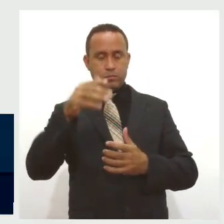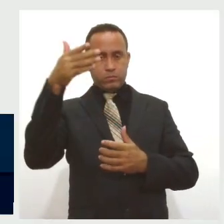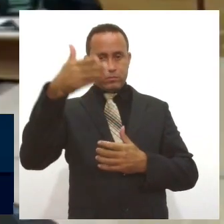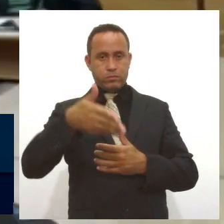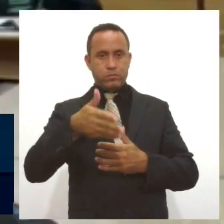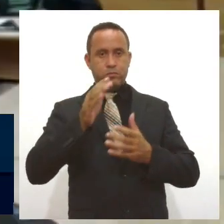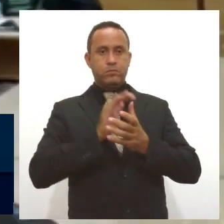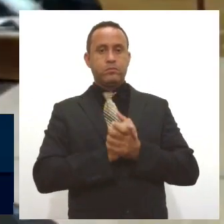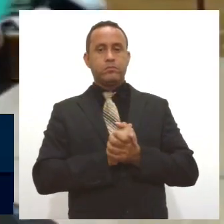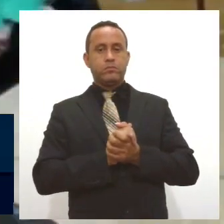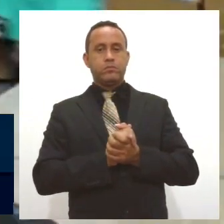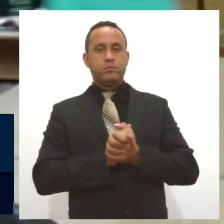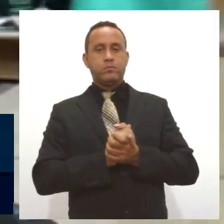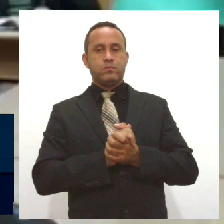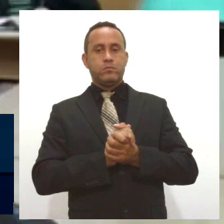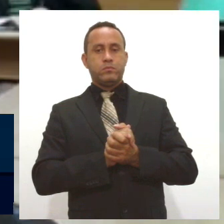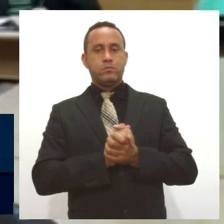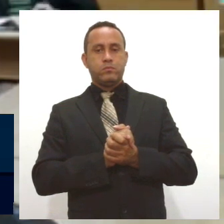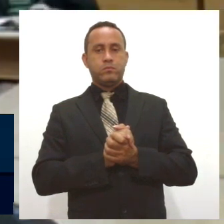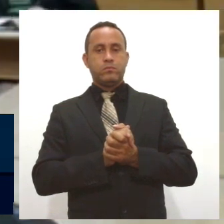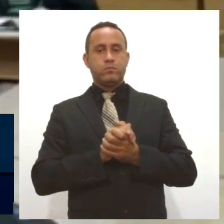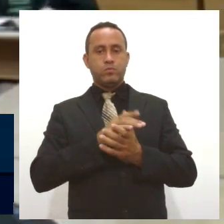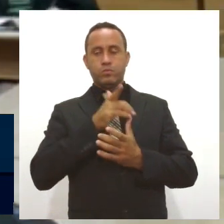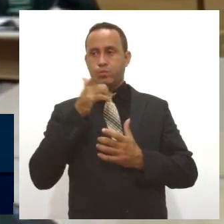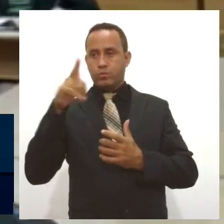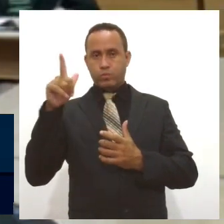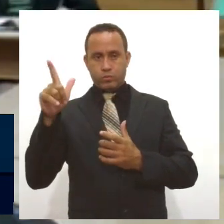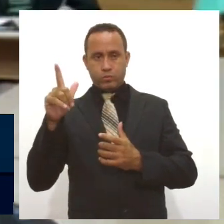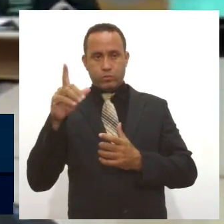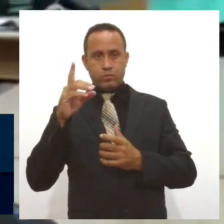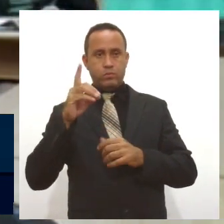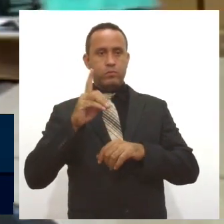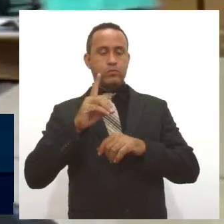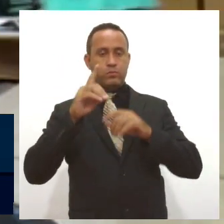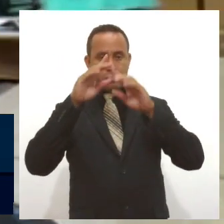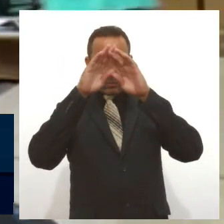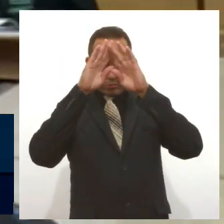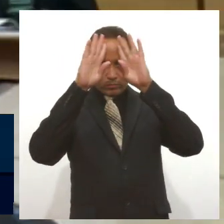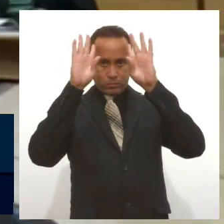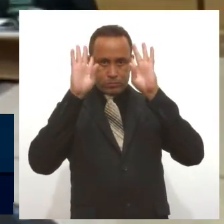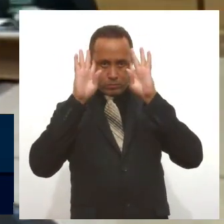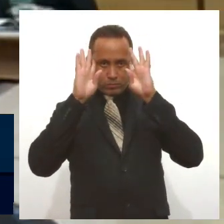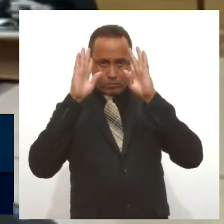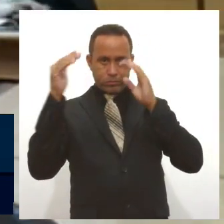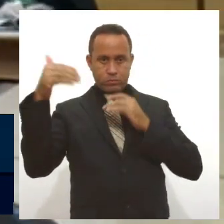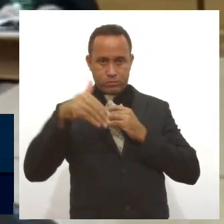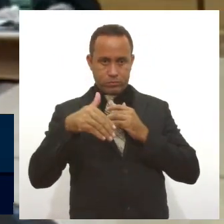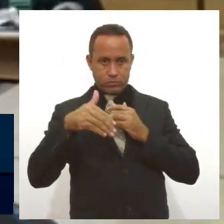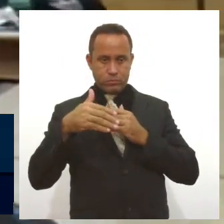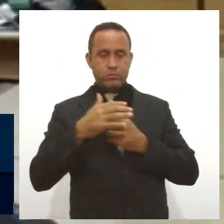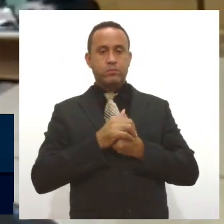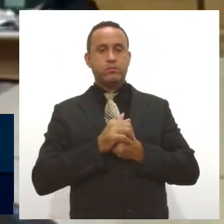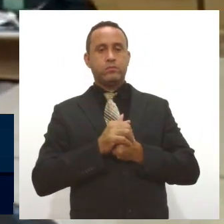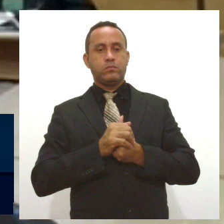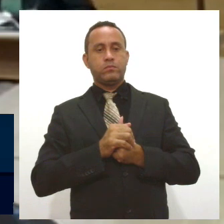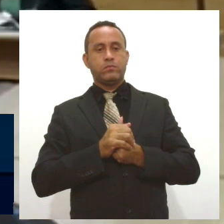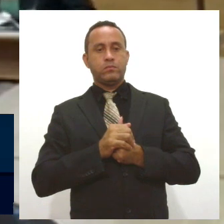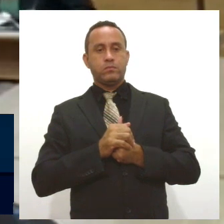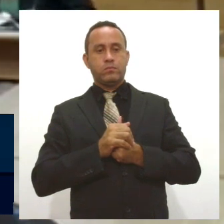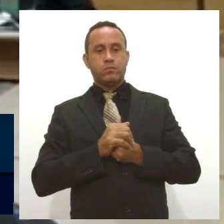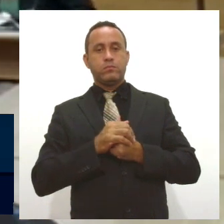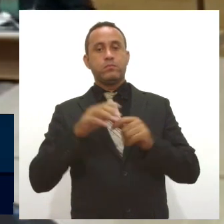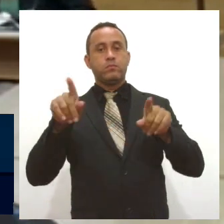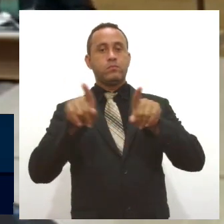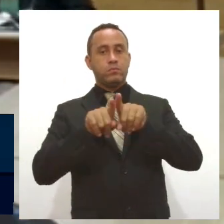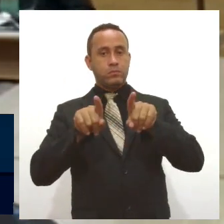Casa, deputado Luciano Pimentel, o doutor Samuel, Jorge Passo, que estão aqui presencialmente, e